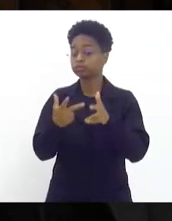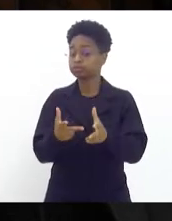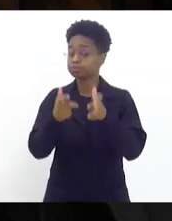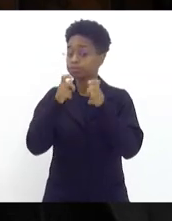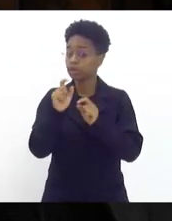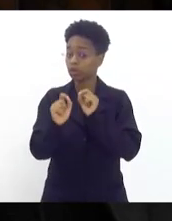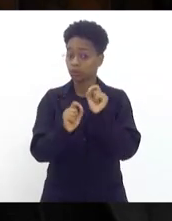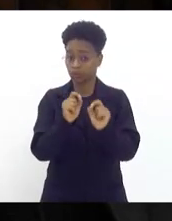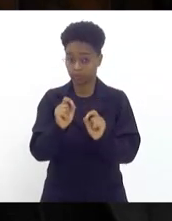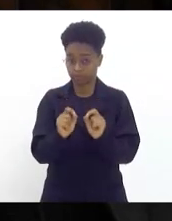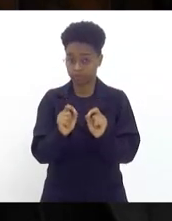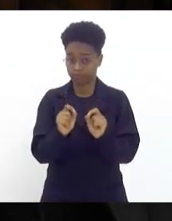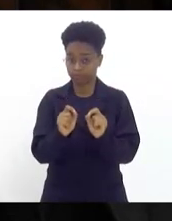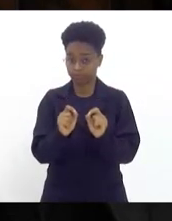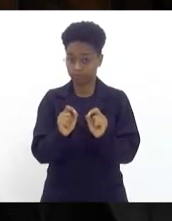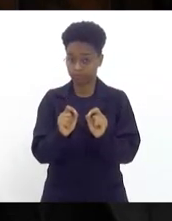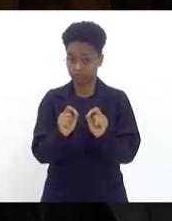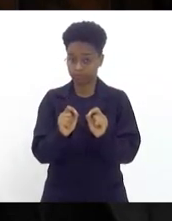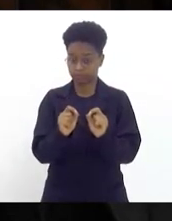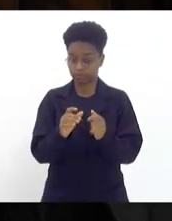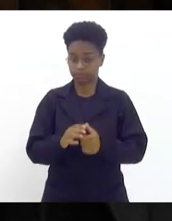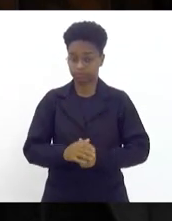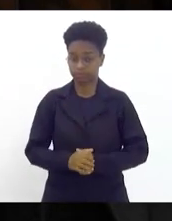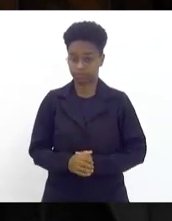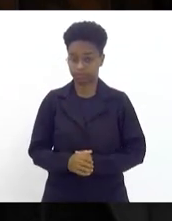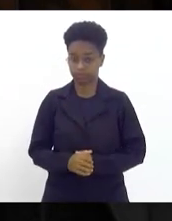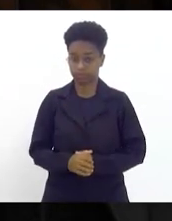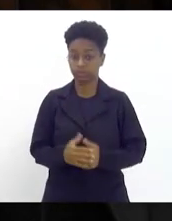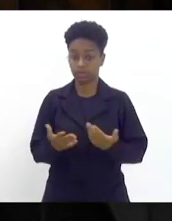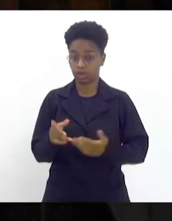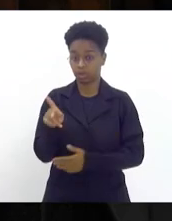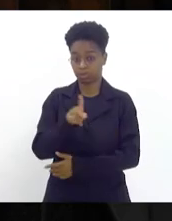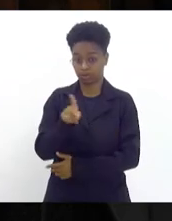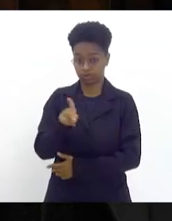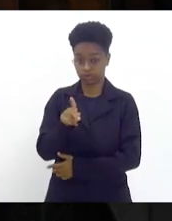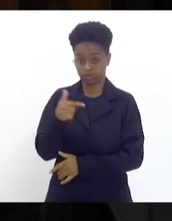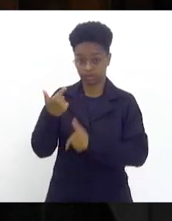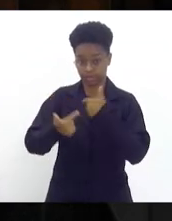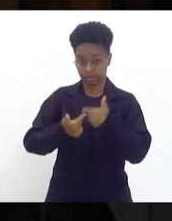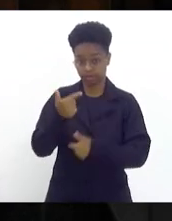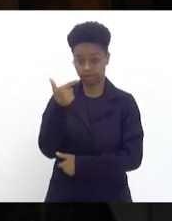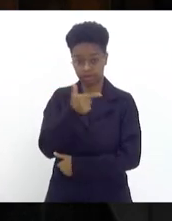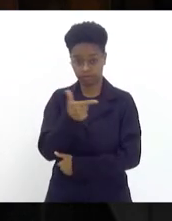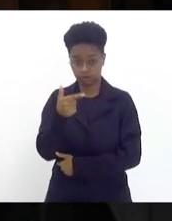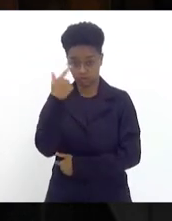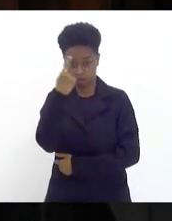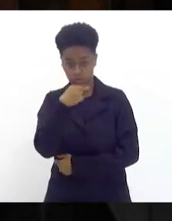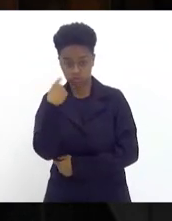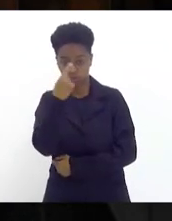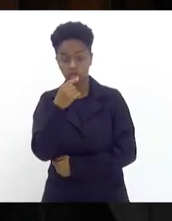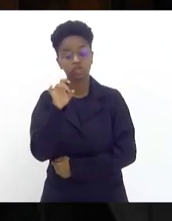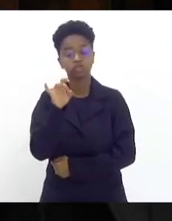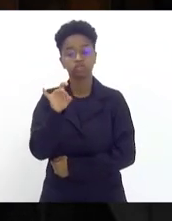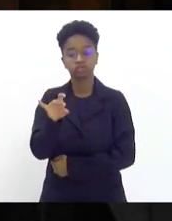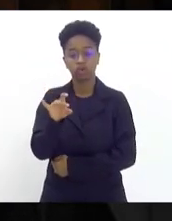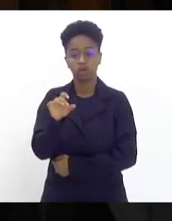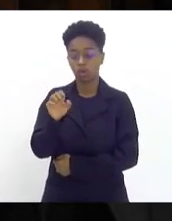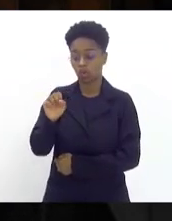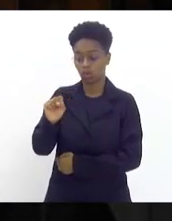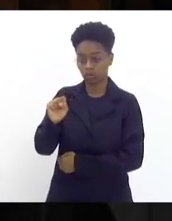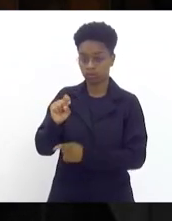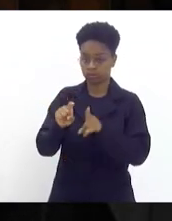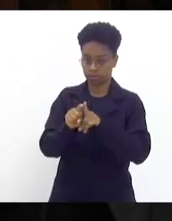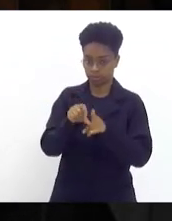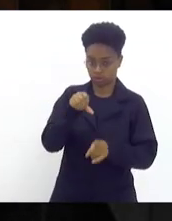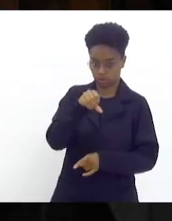que nessa tipo de professor de 22 horas somente os níveis 8 e